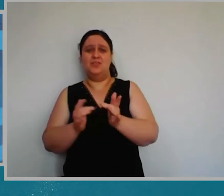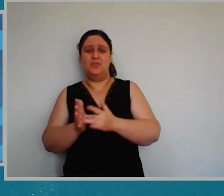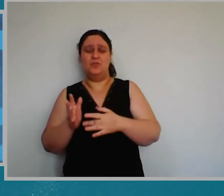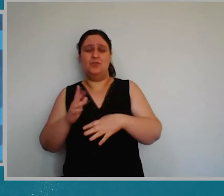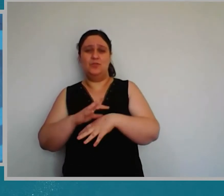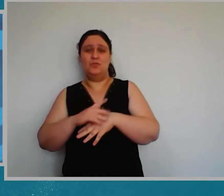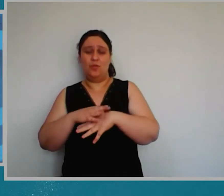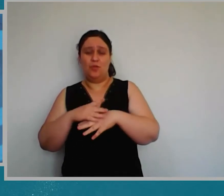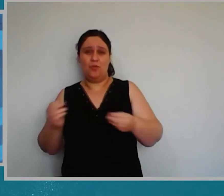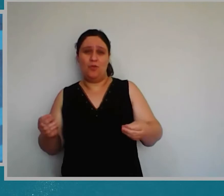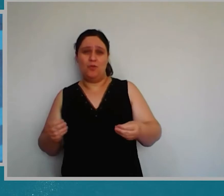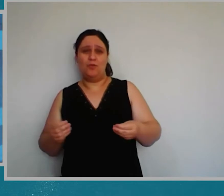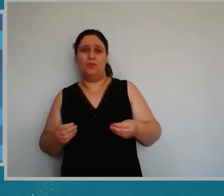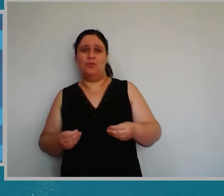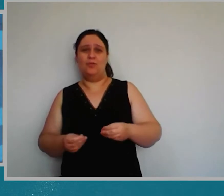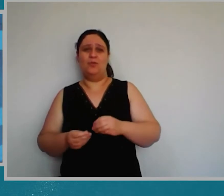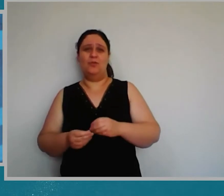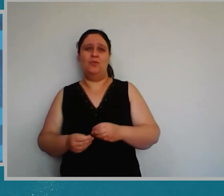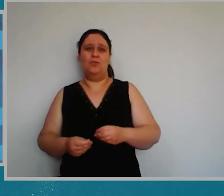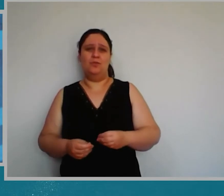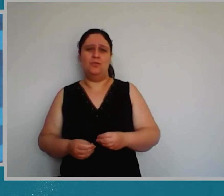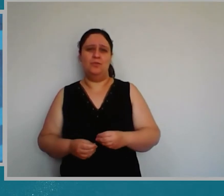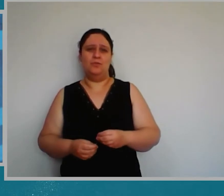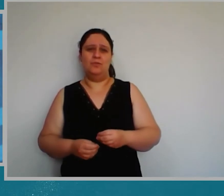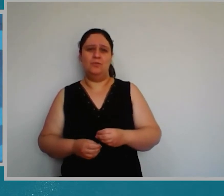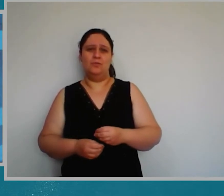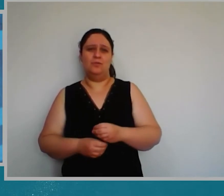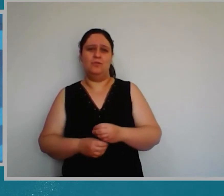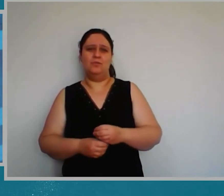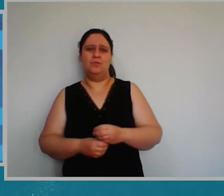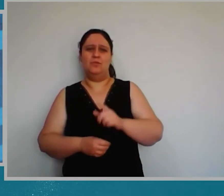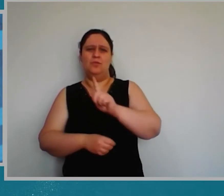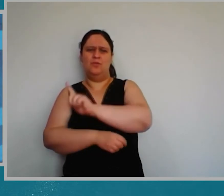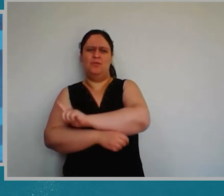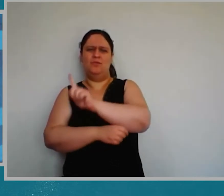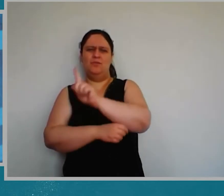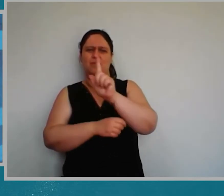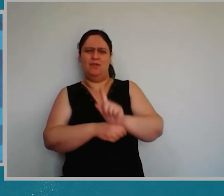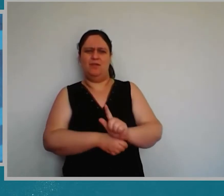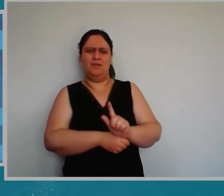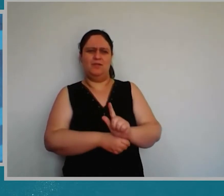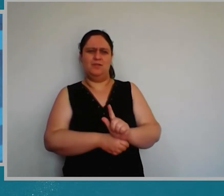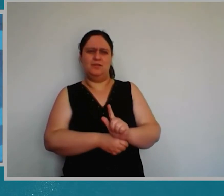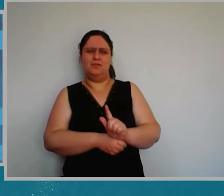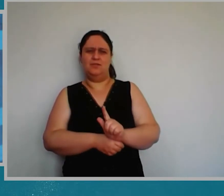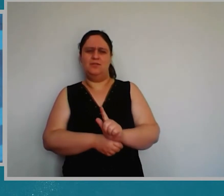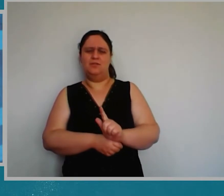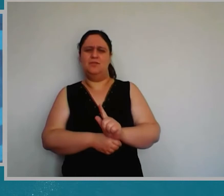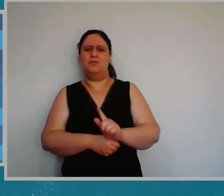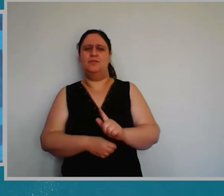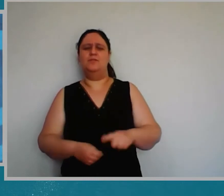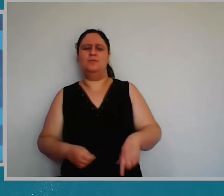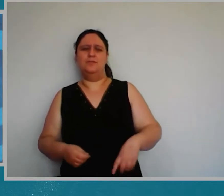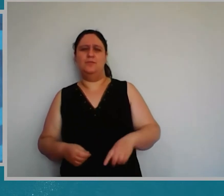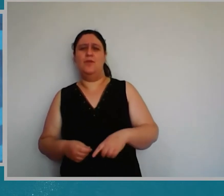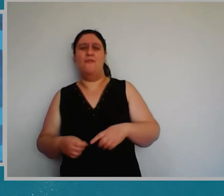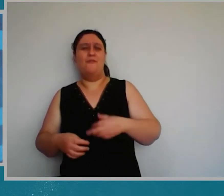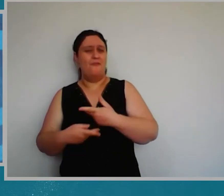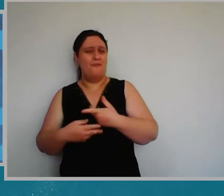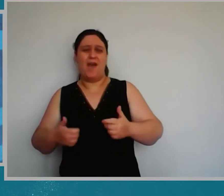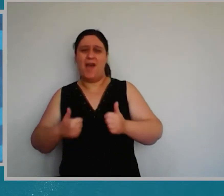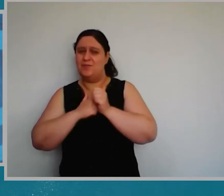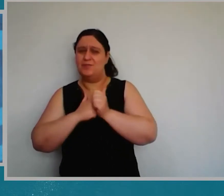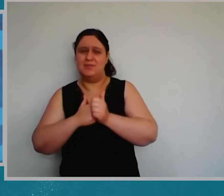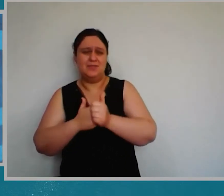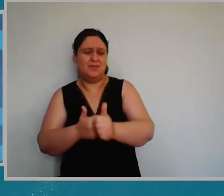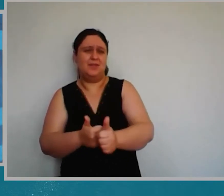Decápolis, Jerusalém, Judeia e da além do Jordão, numerosas multidões o seguiam. Irmãos, chegou o reino